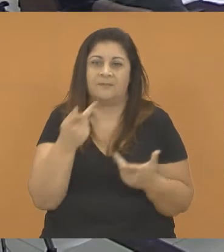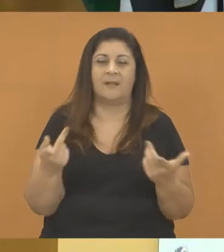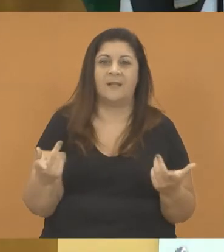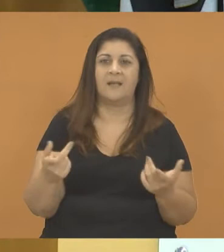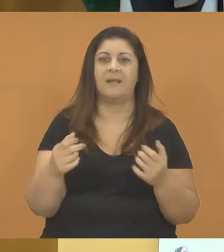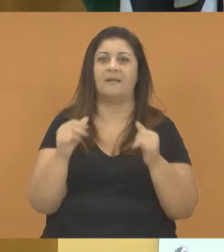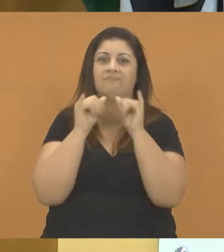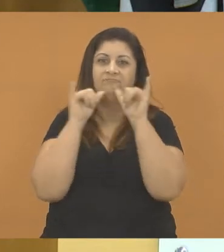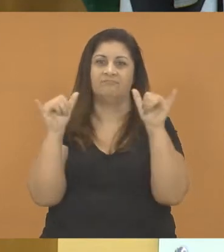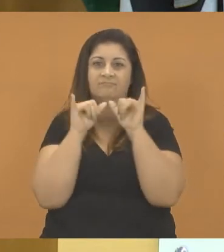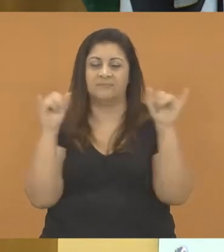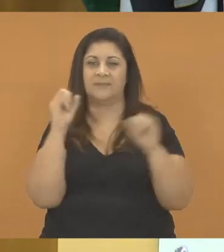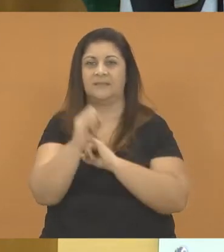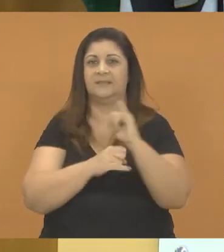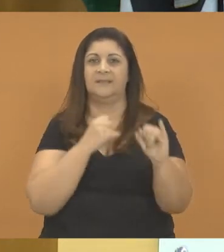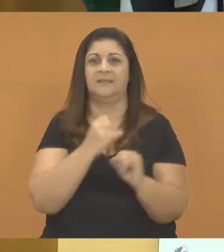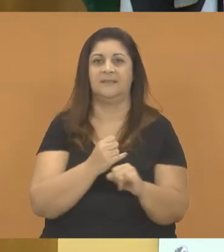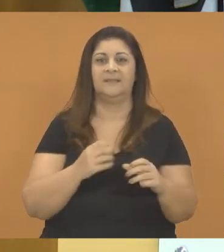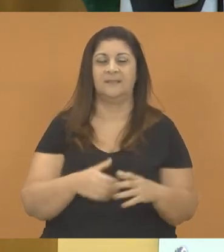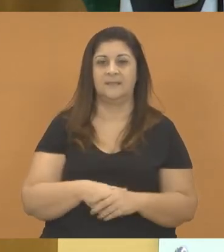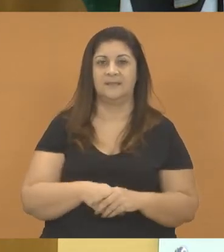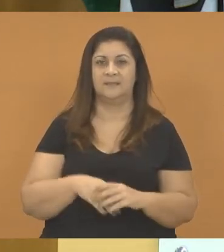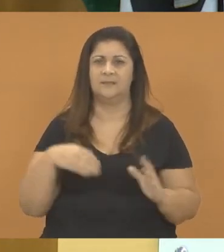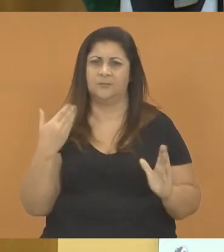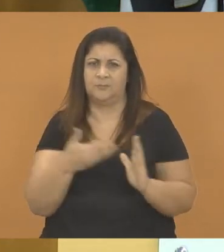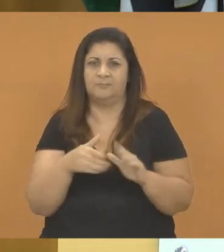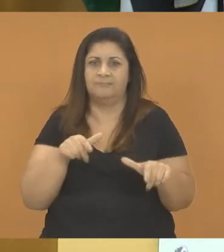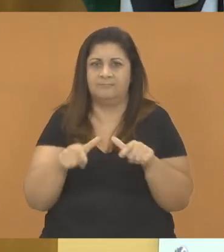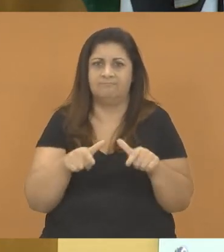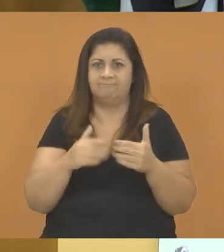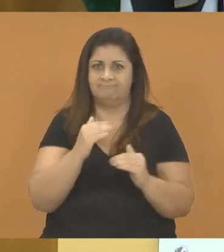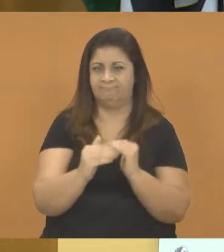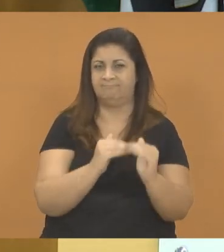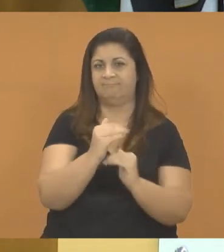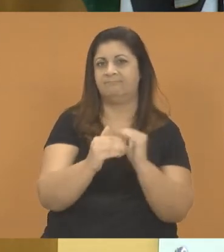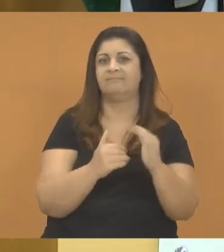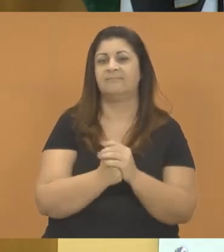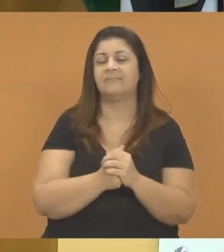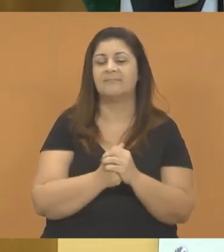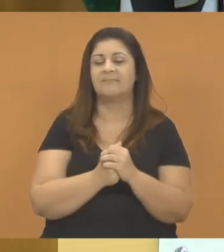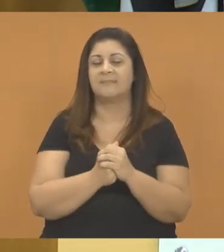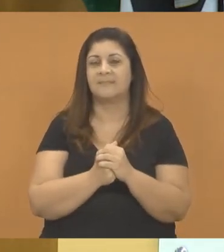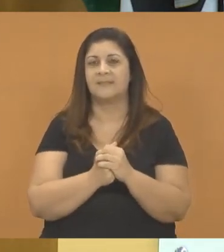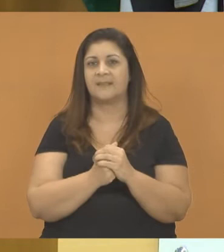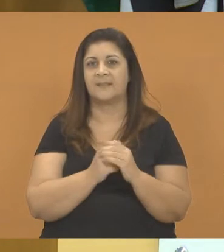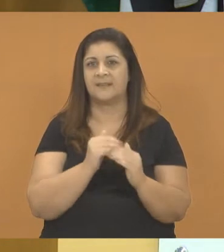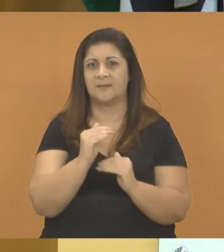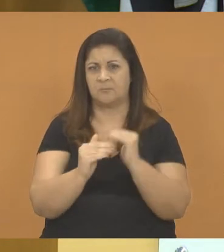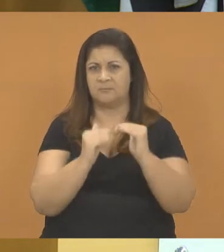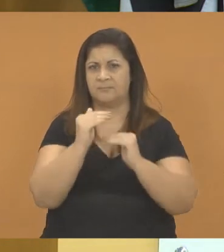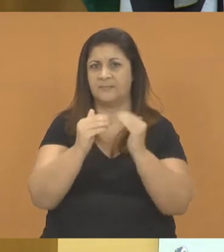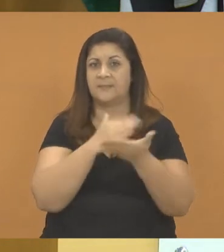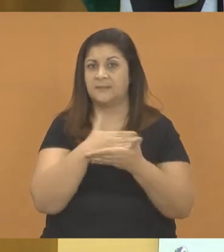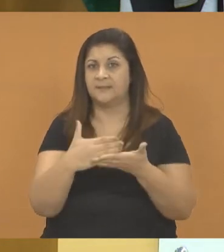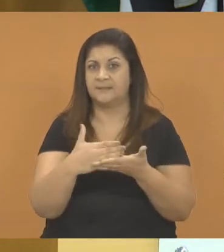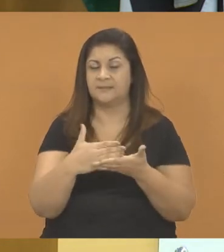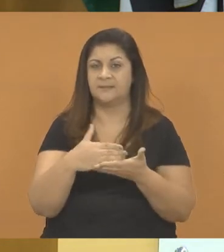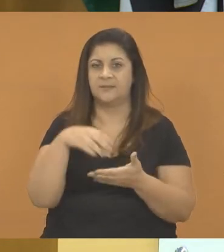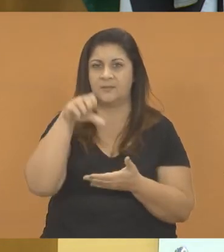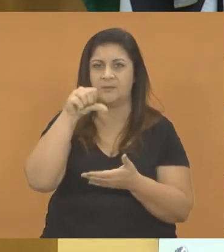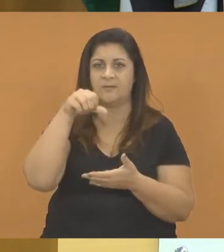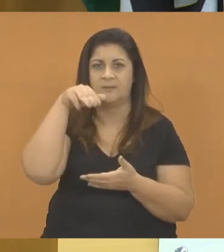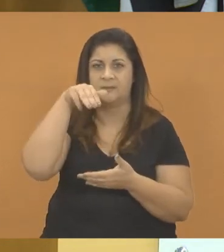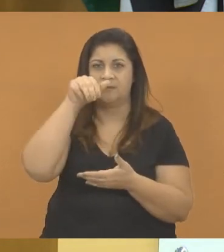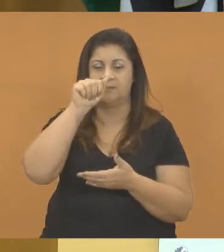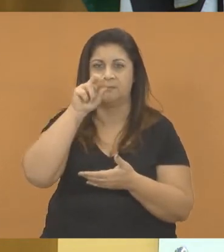internet é todo todo o andamento desse processo bom esse processo começou no dia 9 de março